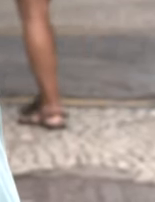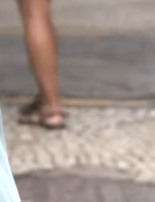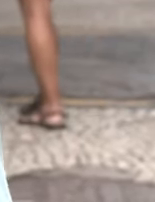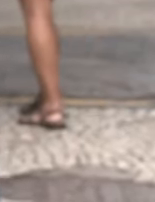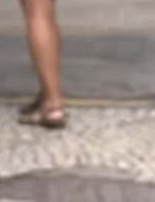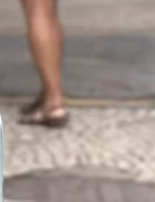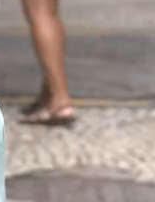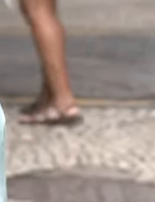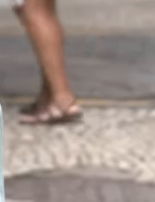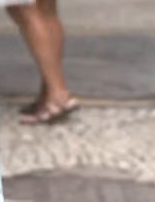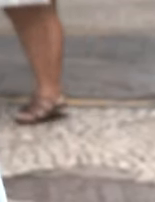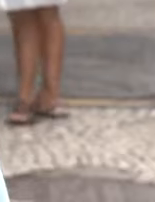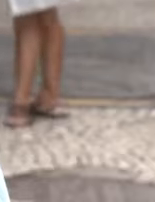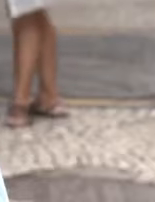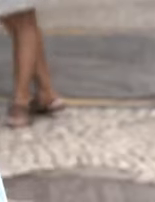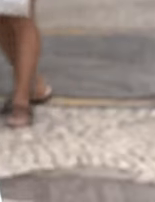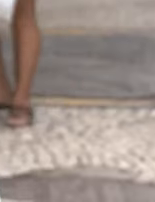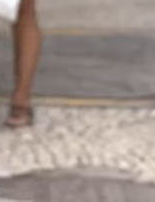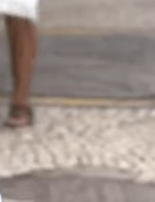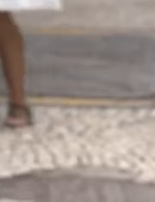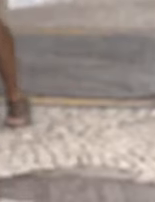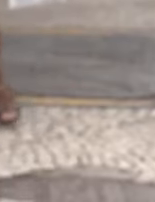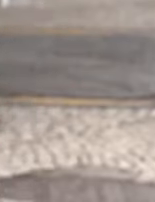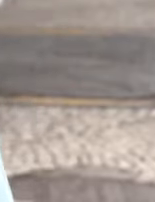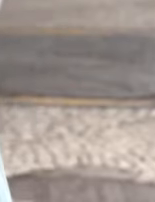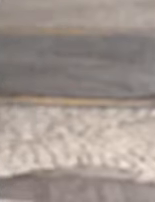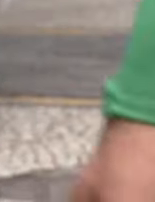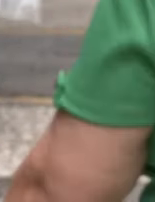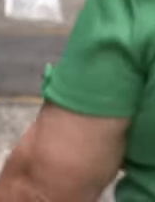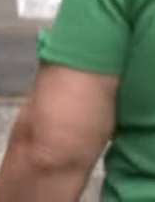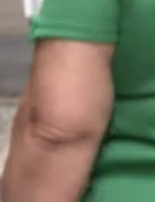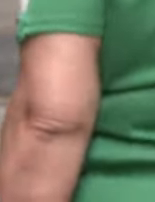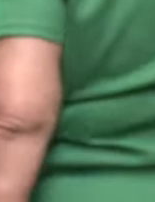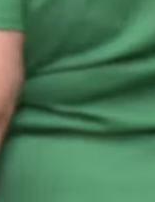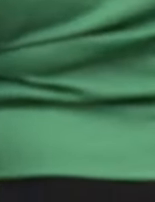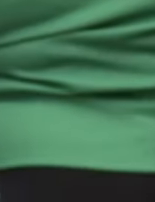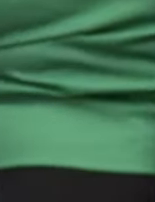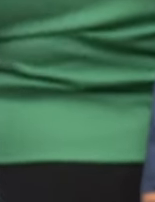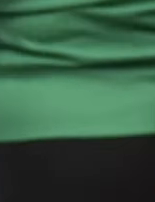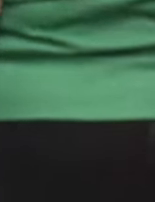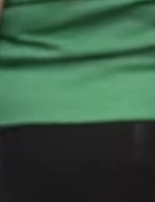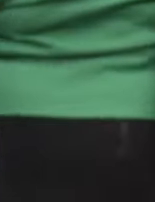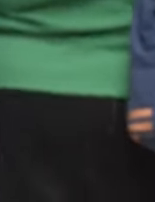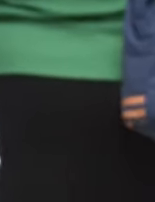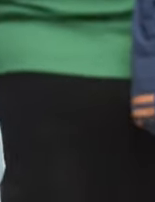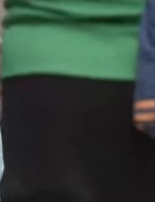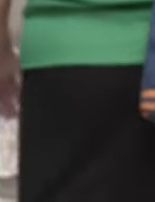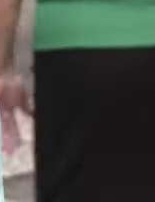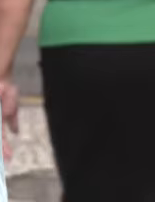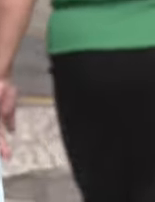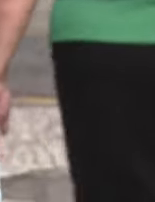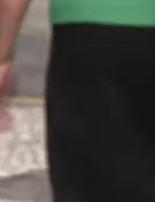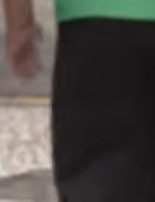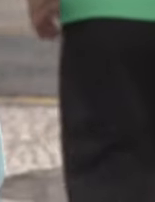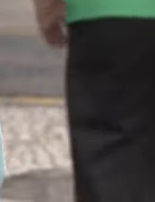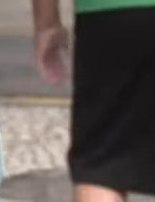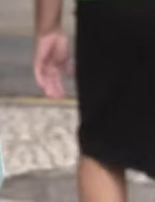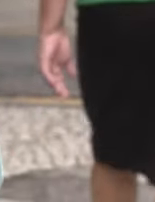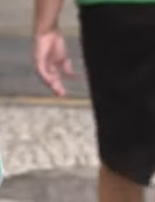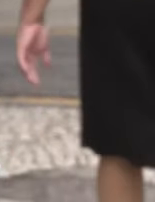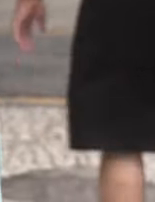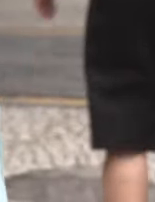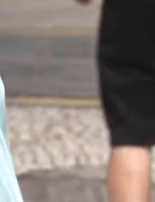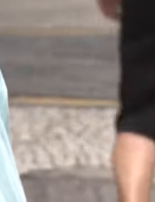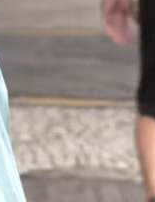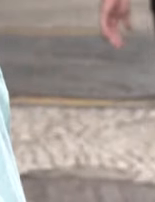seja, o dia inteiro. Sábado a domingo, da segunda, todos os dias do ano, incluindo sábado, domingo e feriados. Então a gente está aberto, de braço aberto, para quem